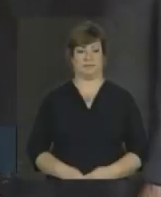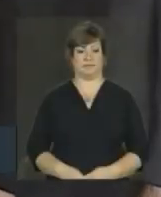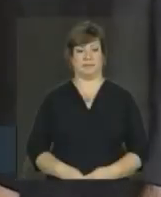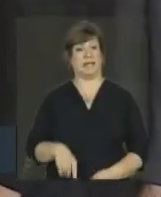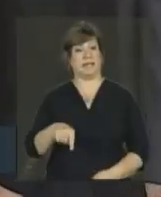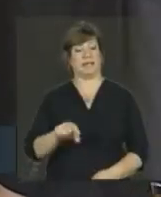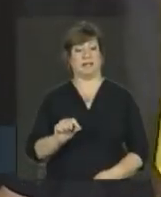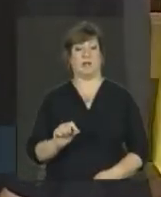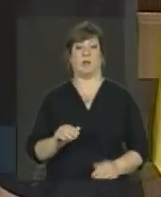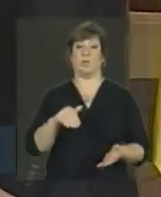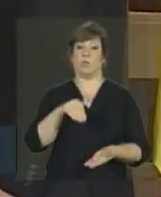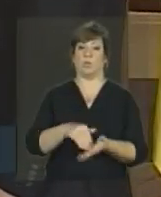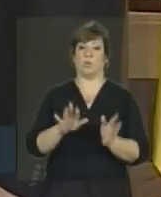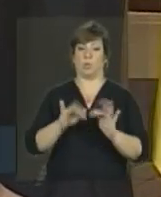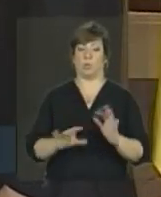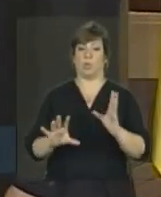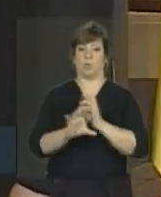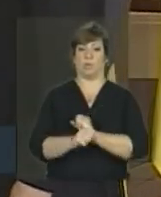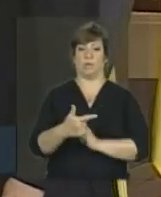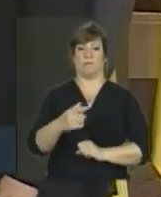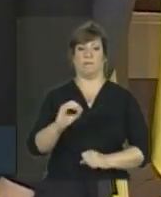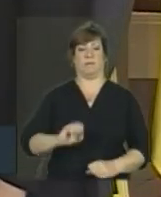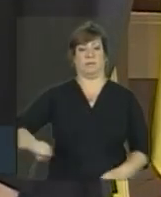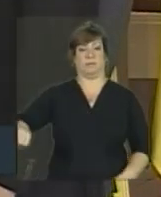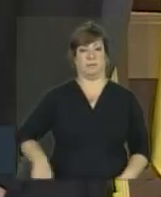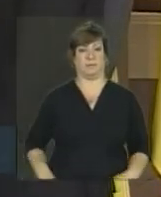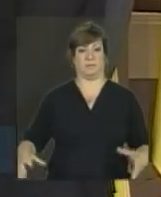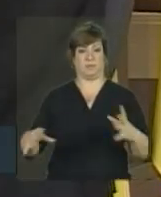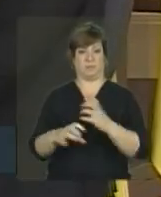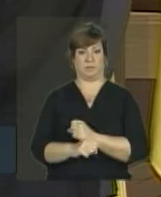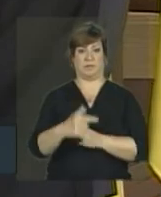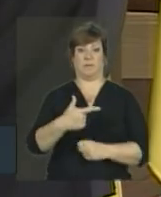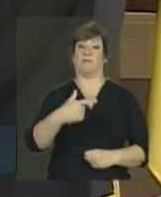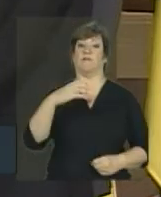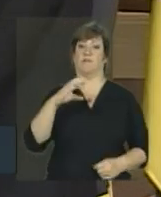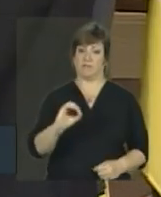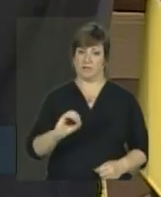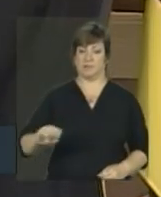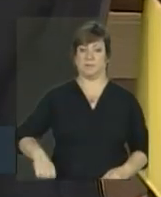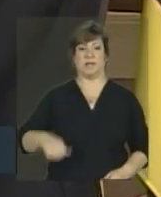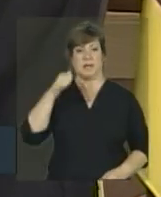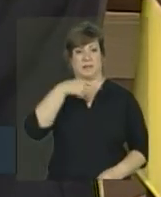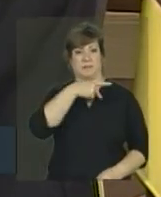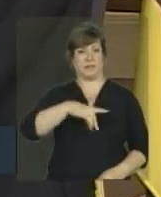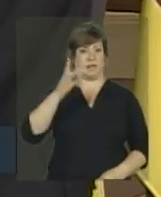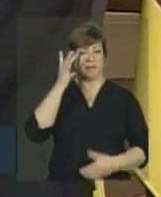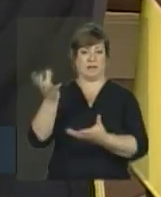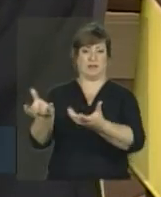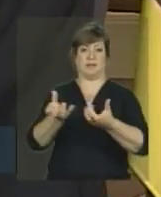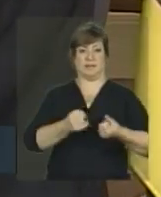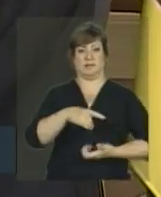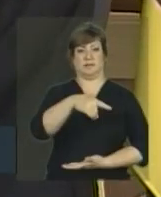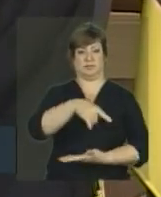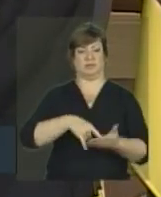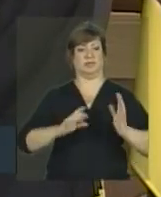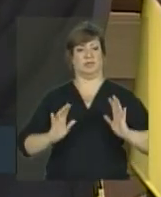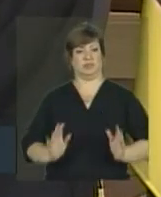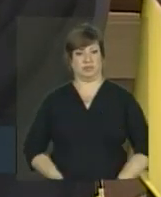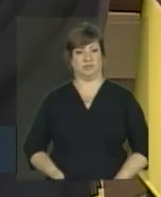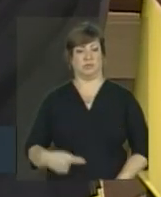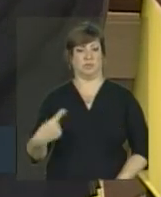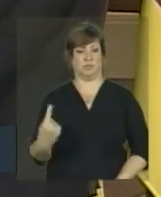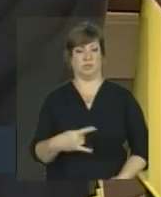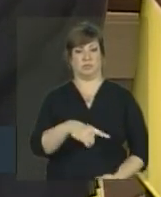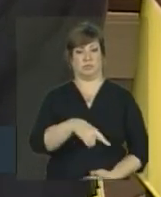Este é o último embaixador, no total de 20 que a presidenta Dilma Rousseff já